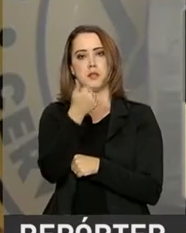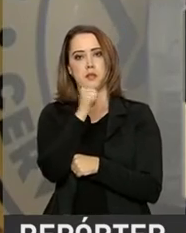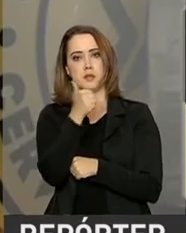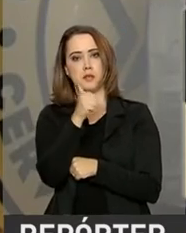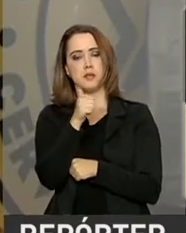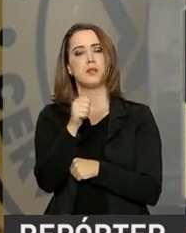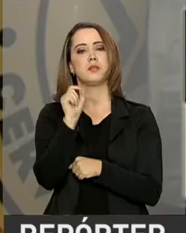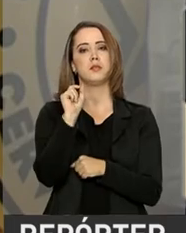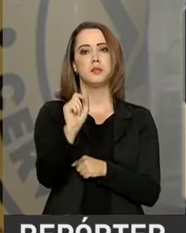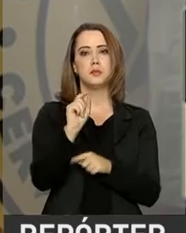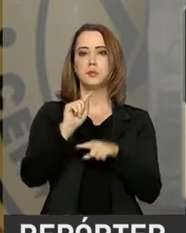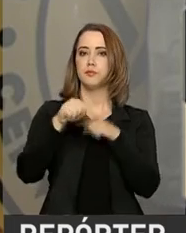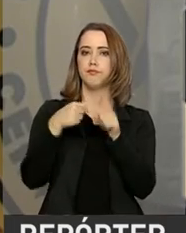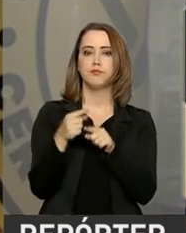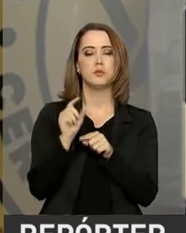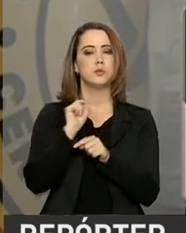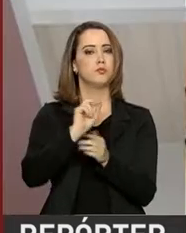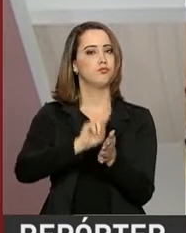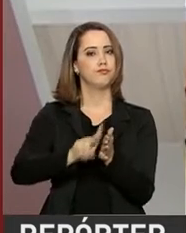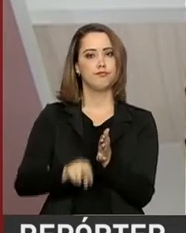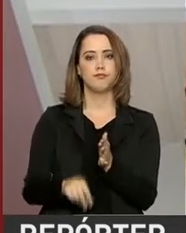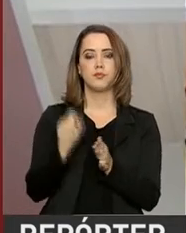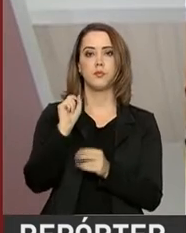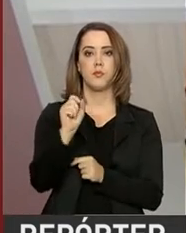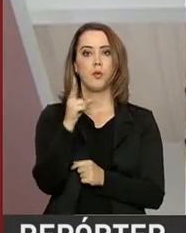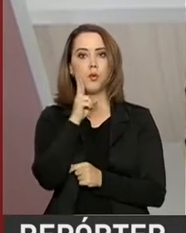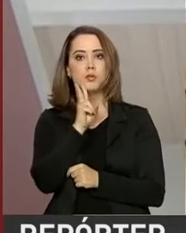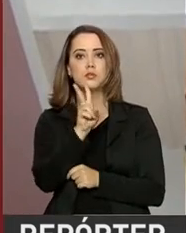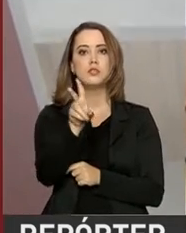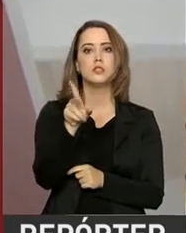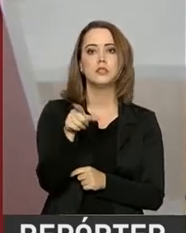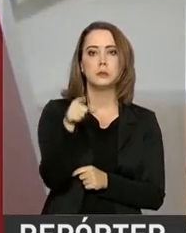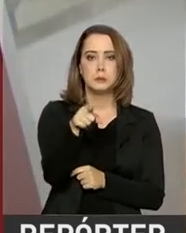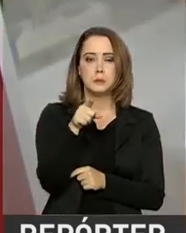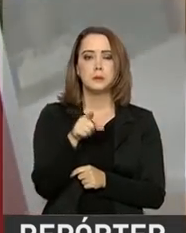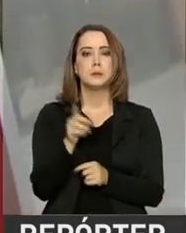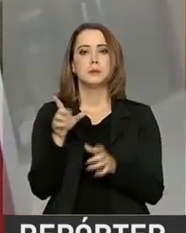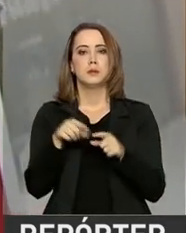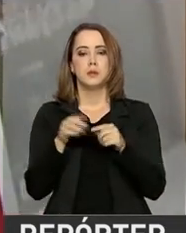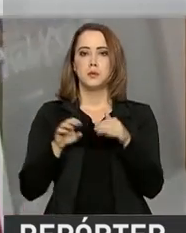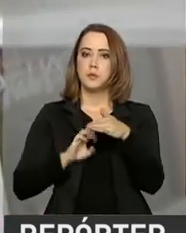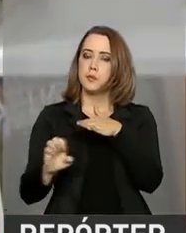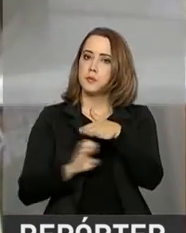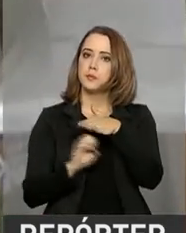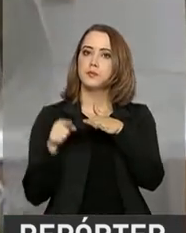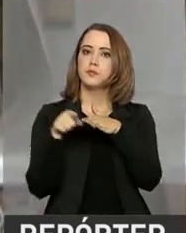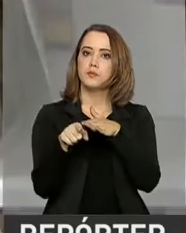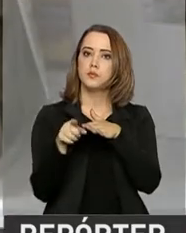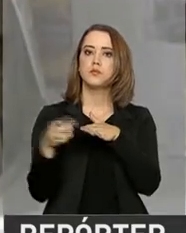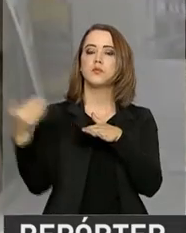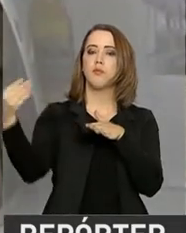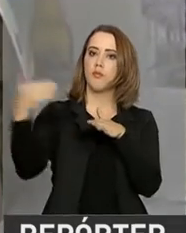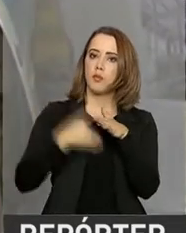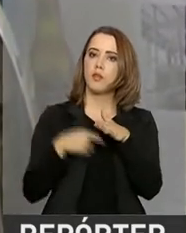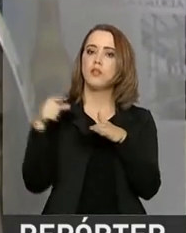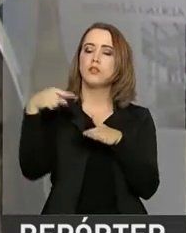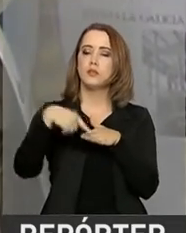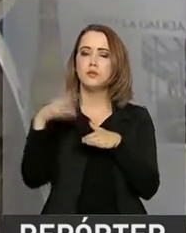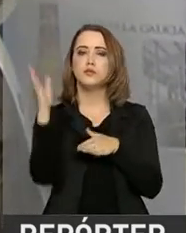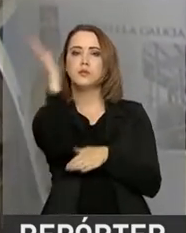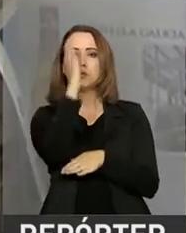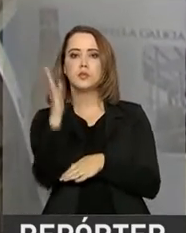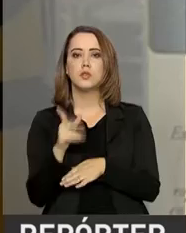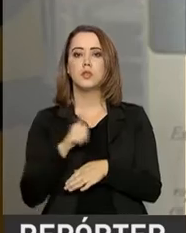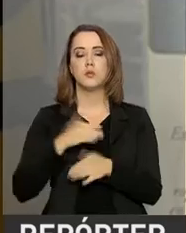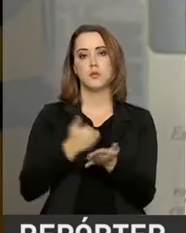apenas da china e dos estados unidos e de olho nesse filão de mercado essa cervejaria espanhola fincou pé por aqui em